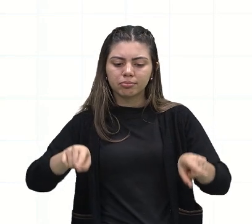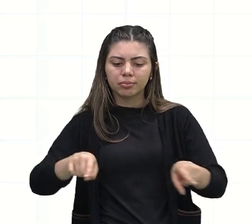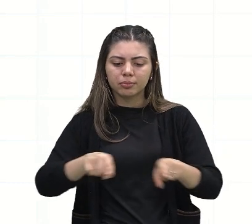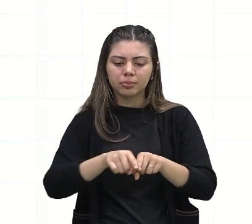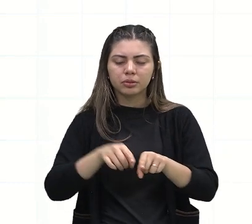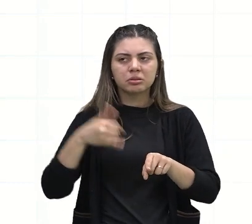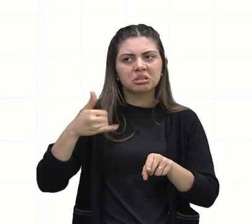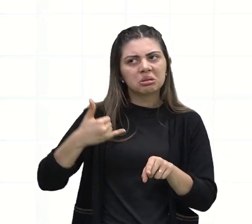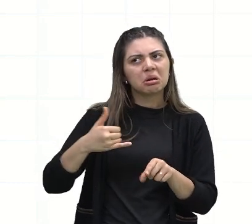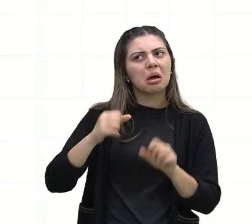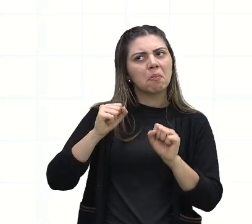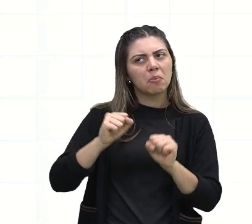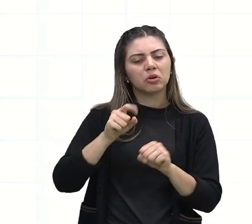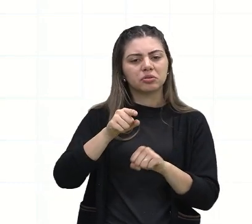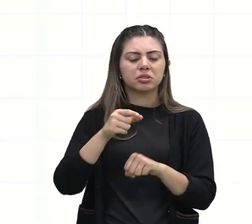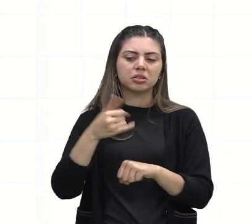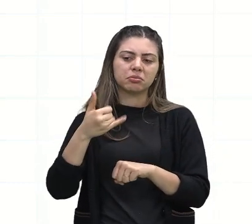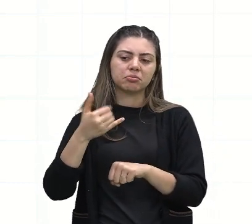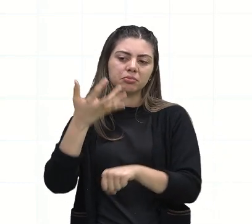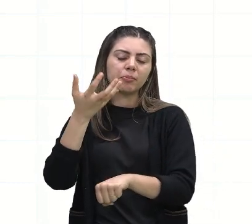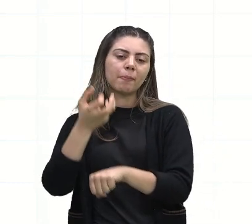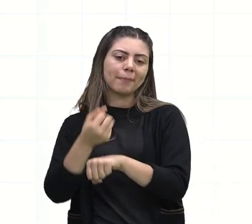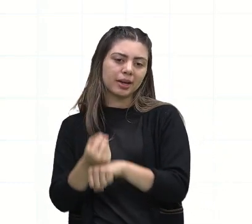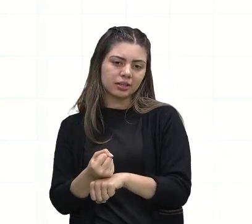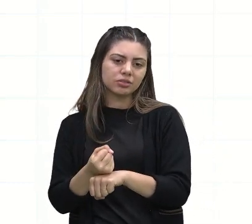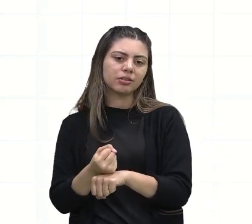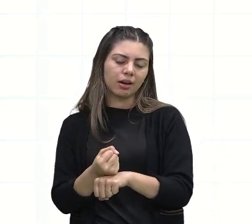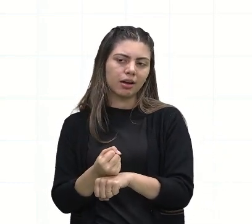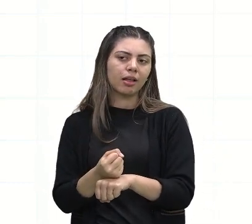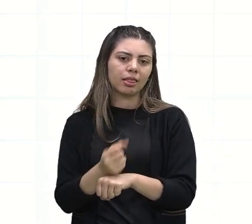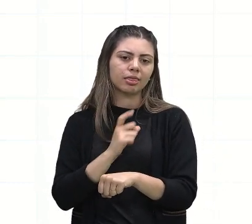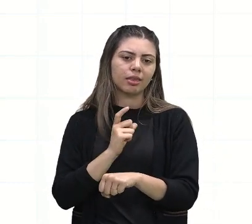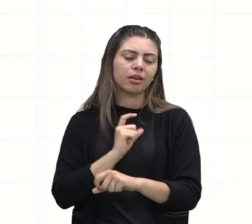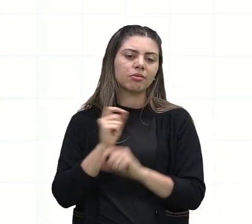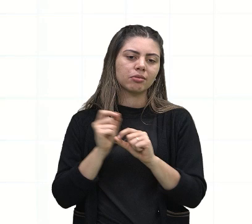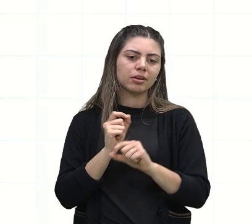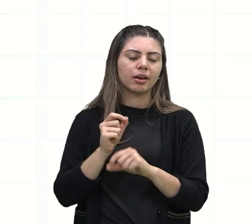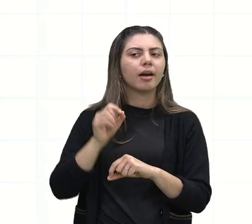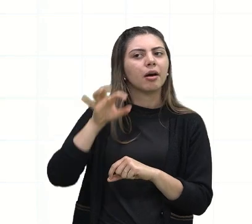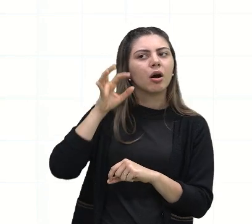seu celular, você pode baixar, né, o aplicativo e ter a rádio